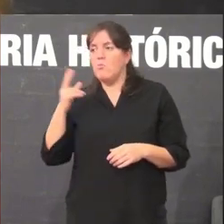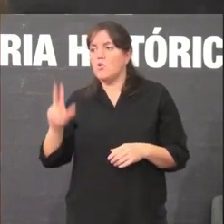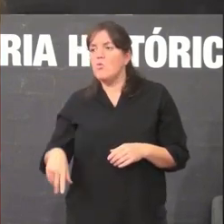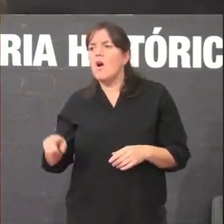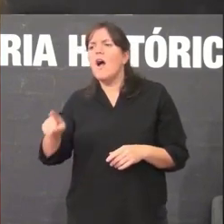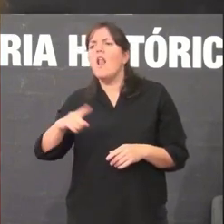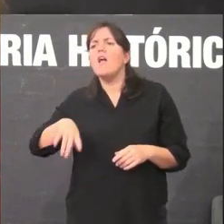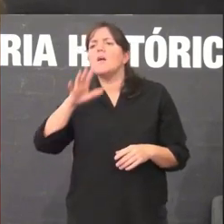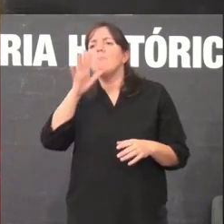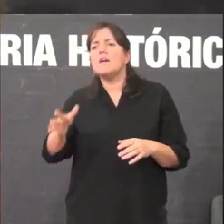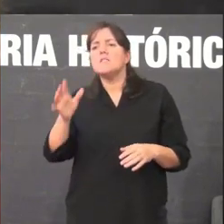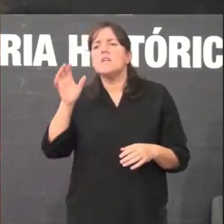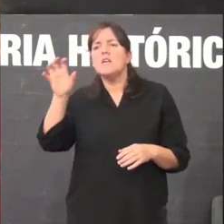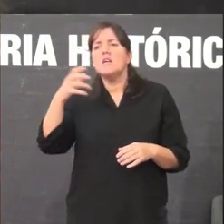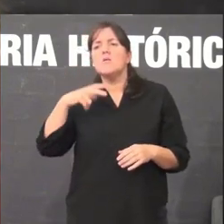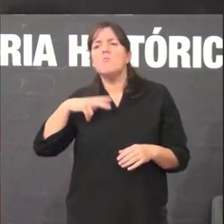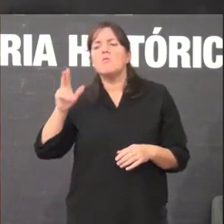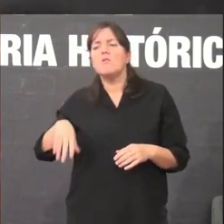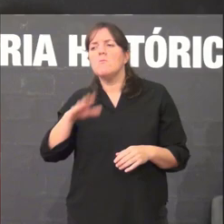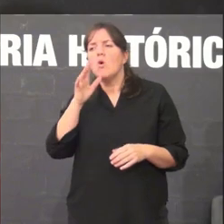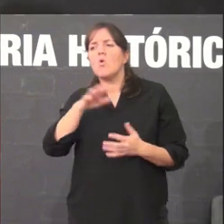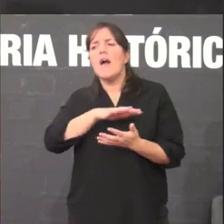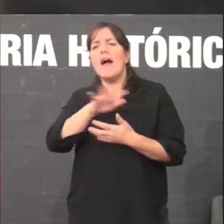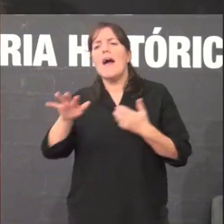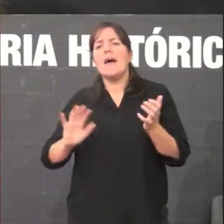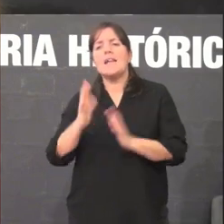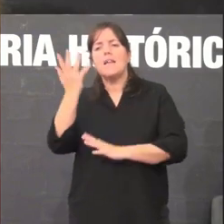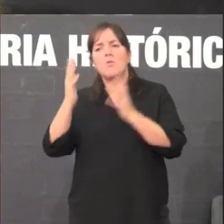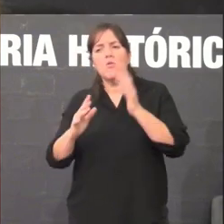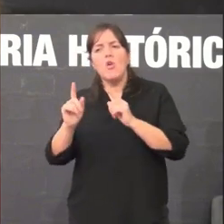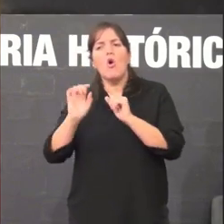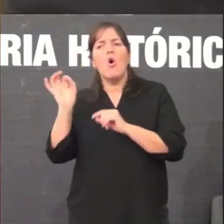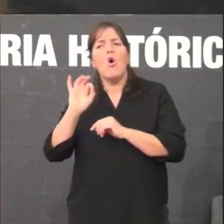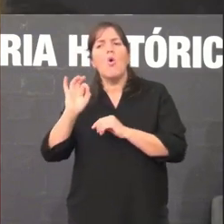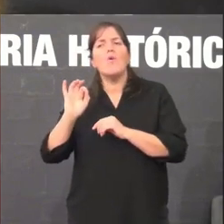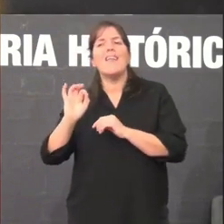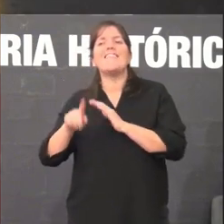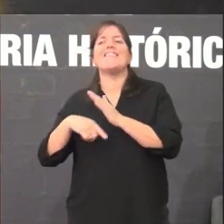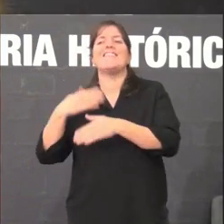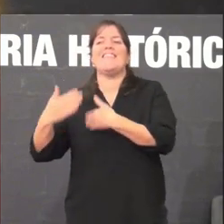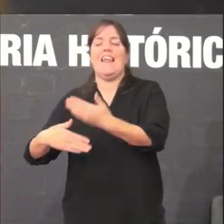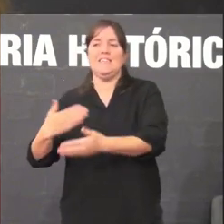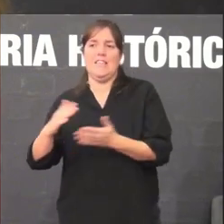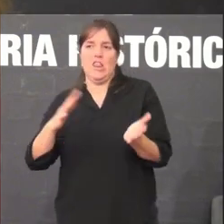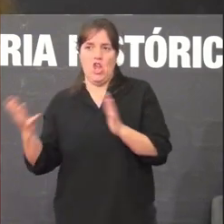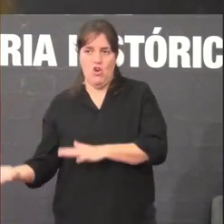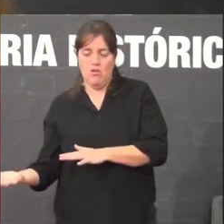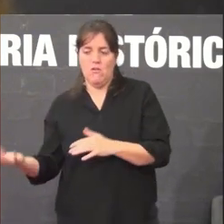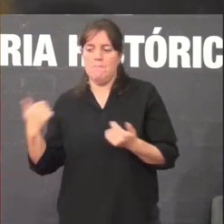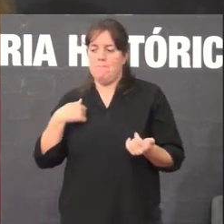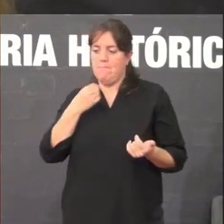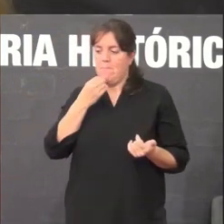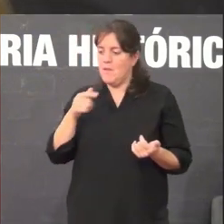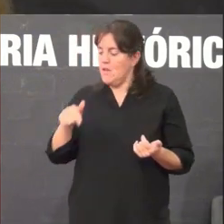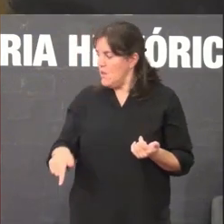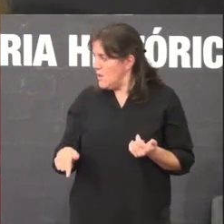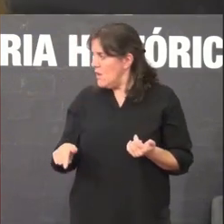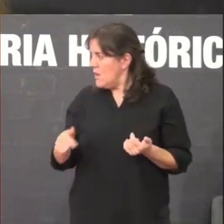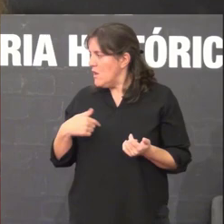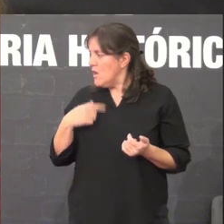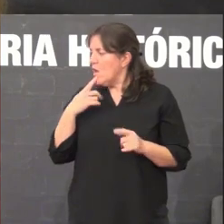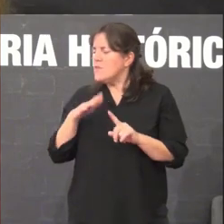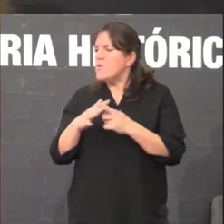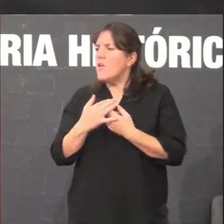houve foi uma revolução ou uma transição. Há uma discussão muito grande sobre esta